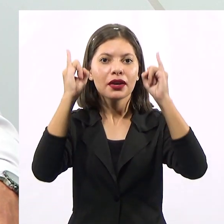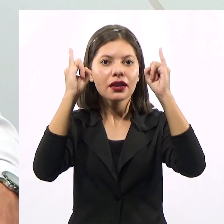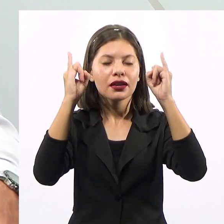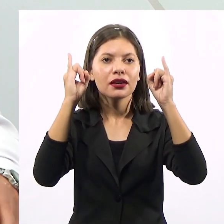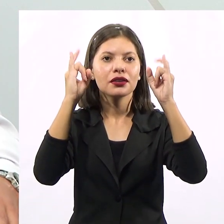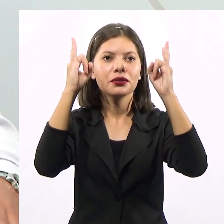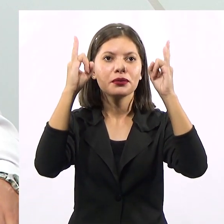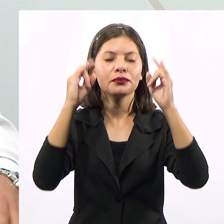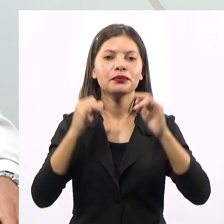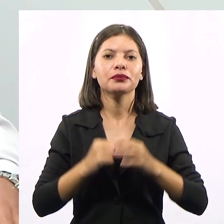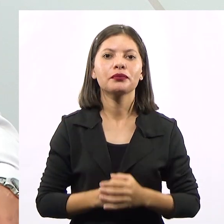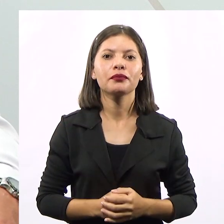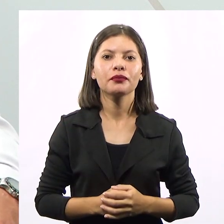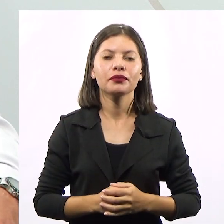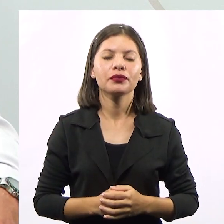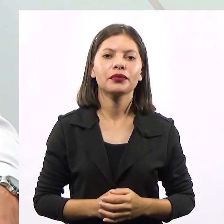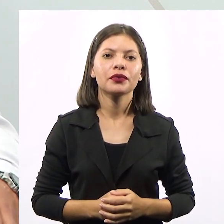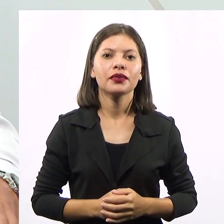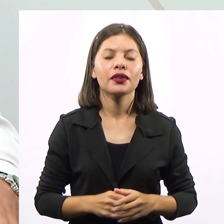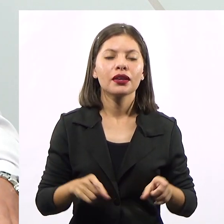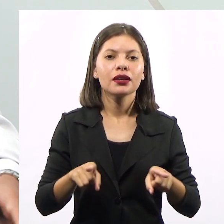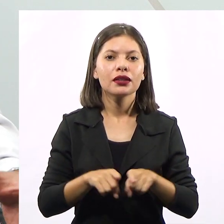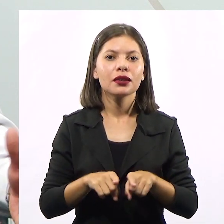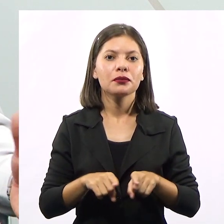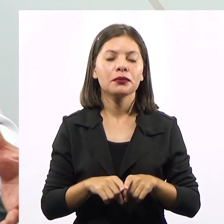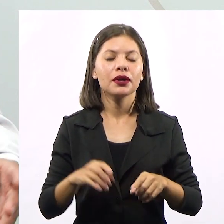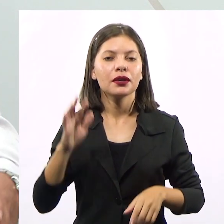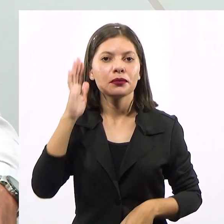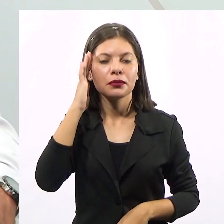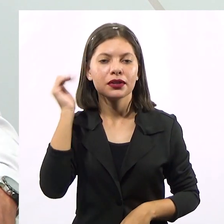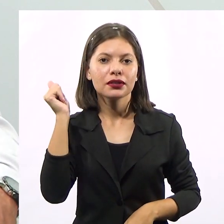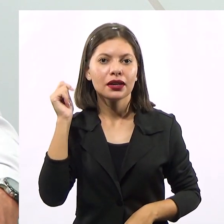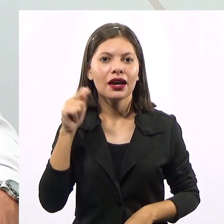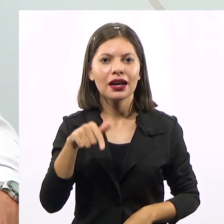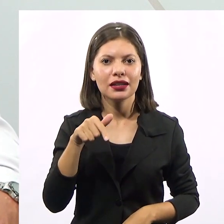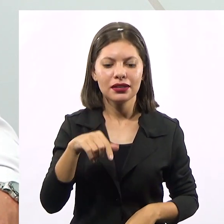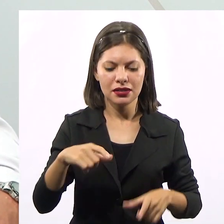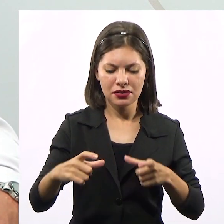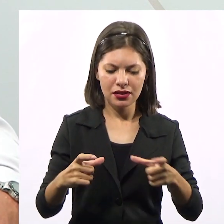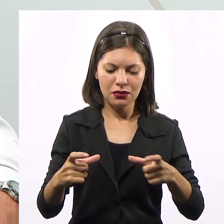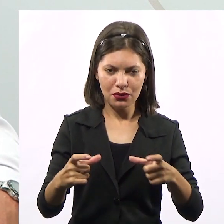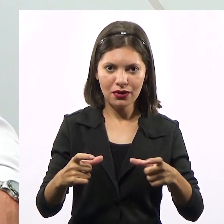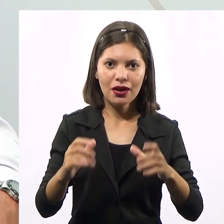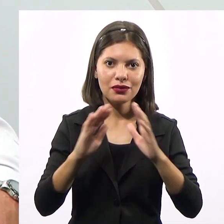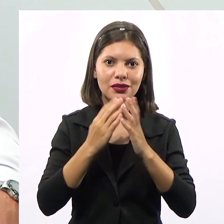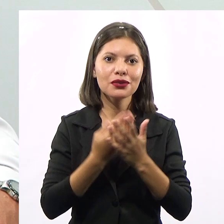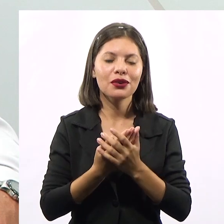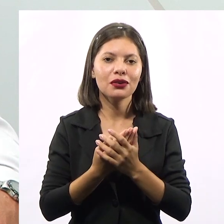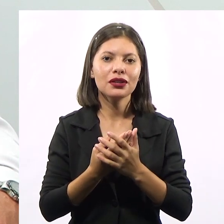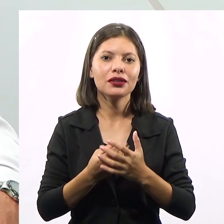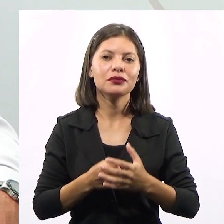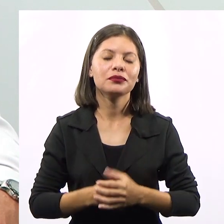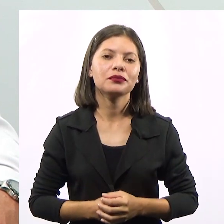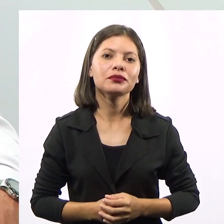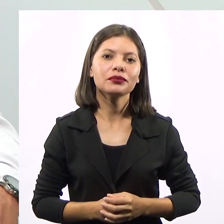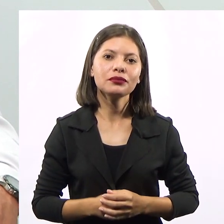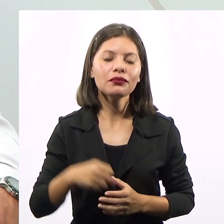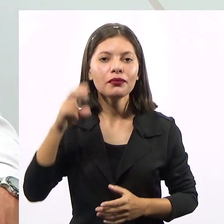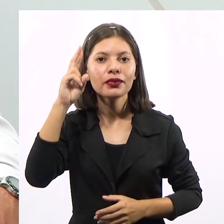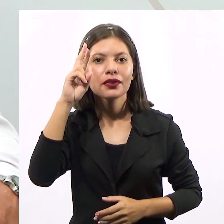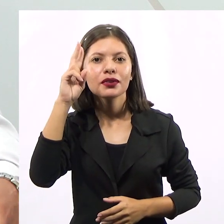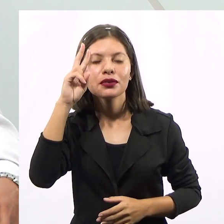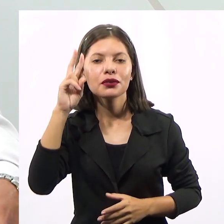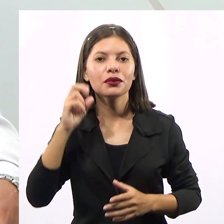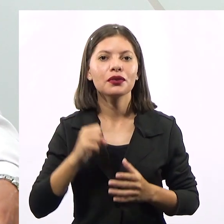da administração da estrada de ferro Madeira Mamoré, e também pensar que ali naquela região, para quem